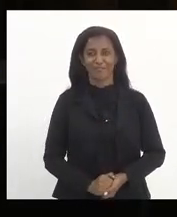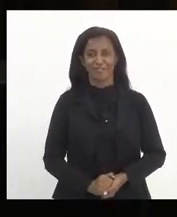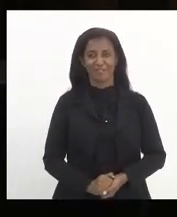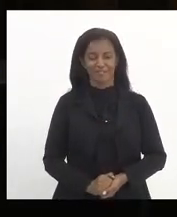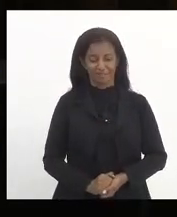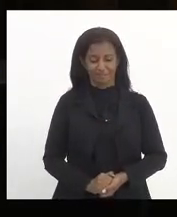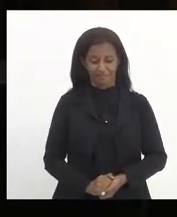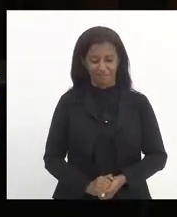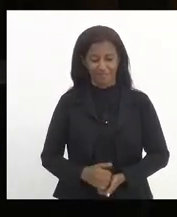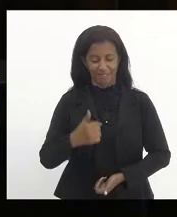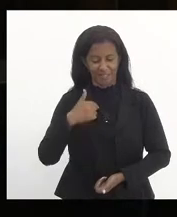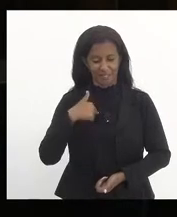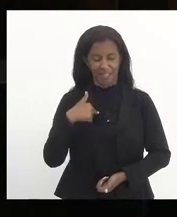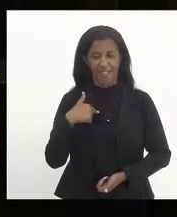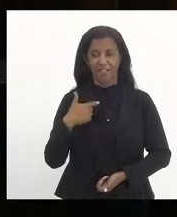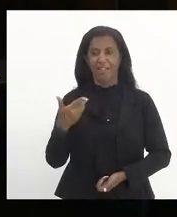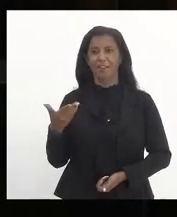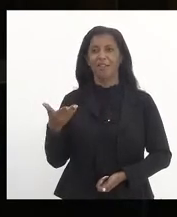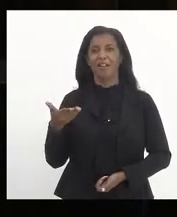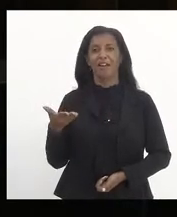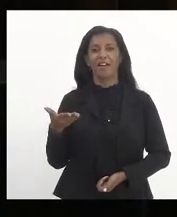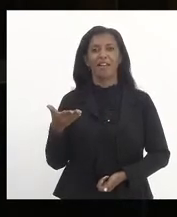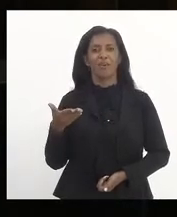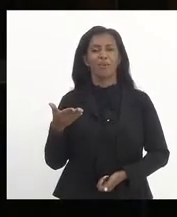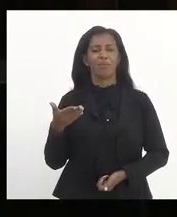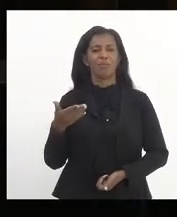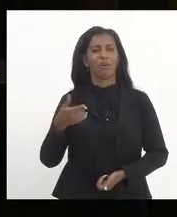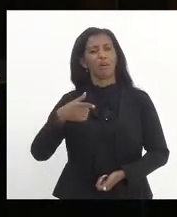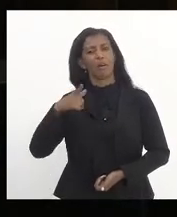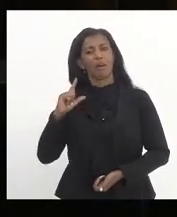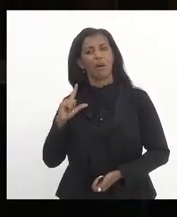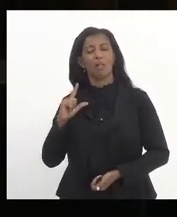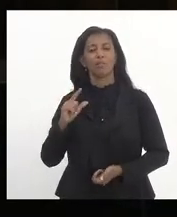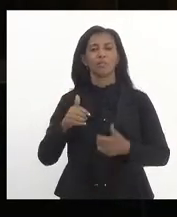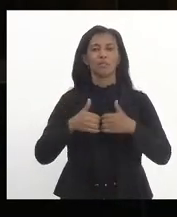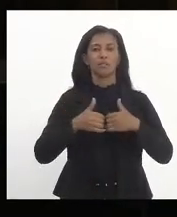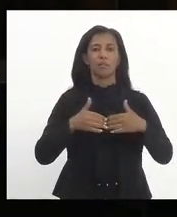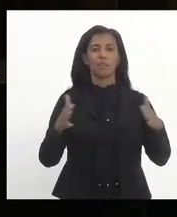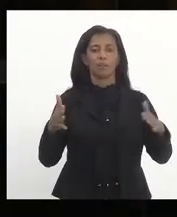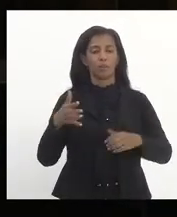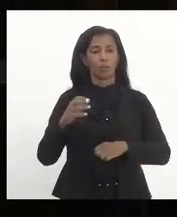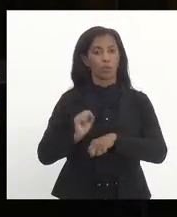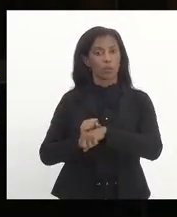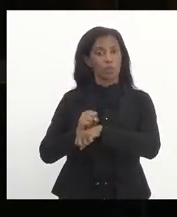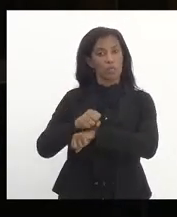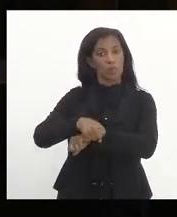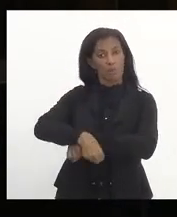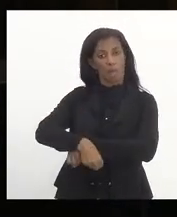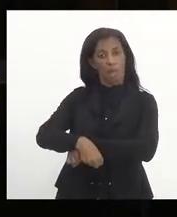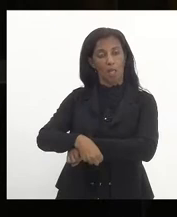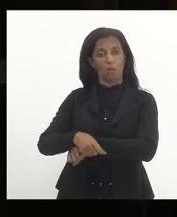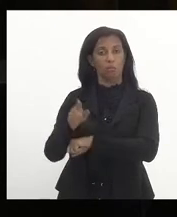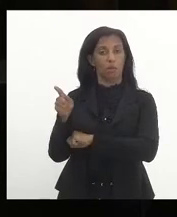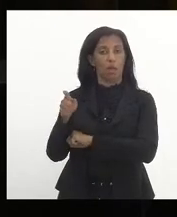Eu participei ainda há pouco da abertura de um seminário da Firjan,